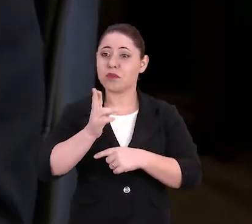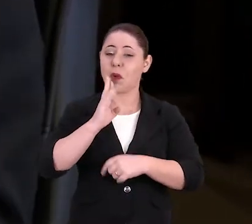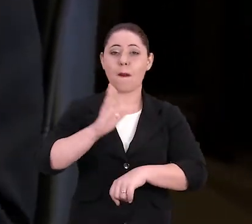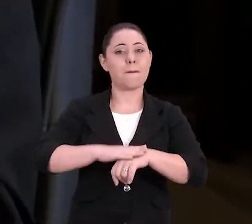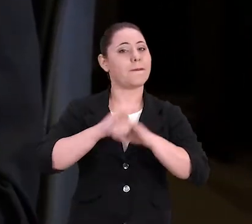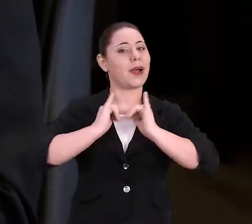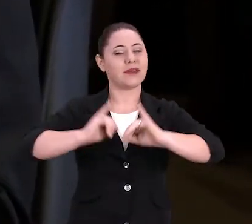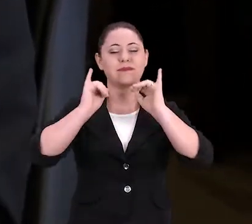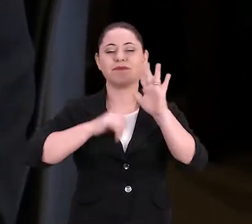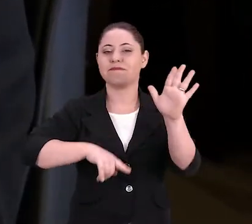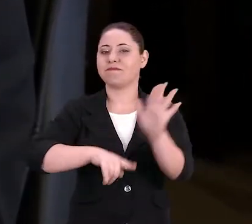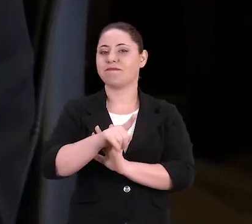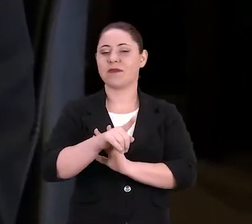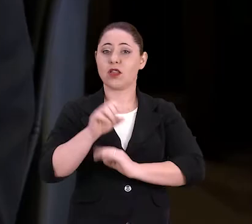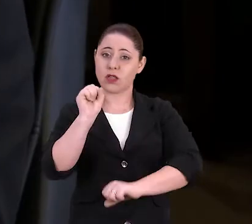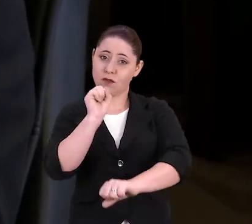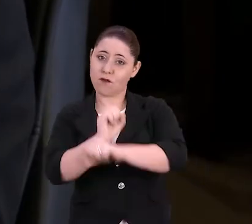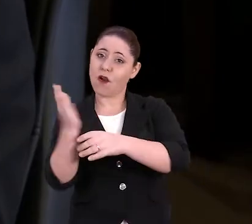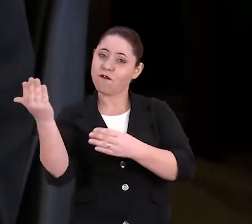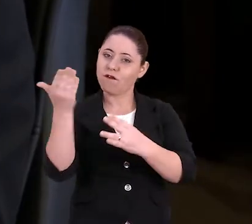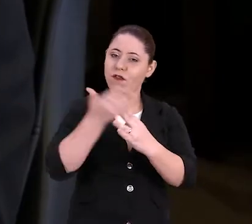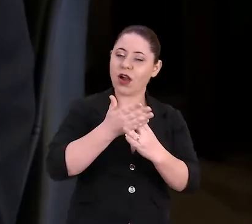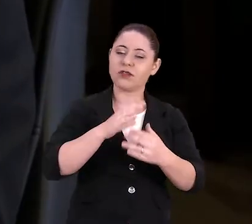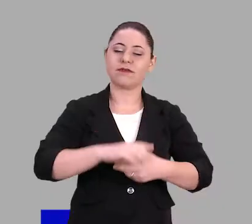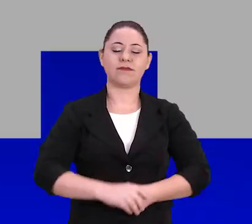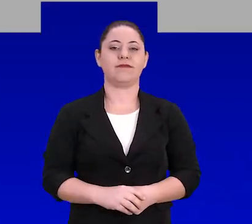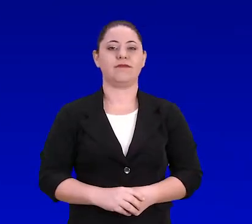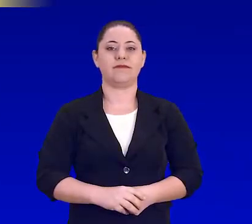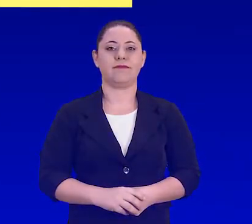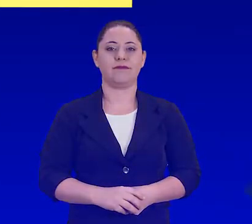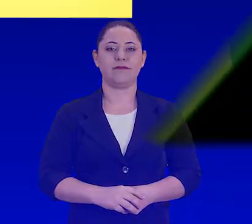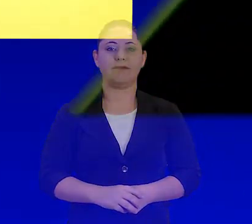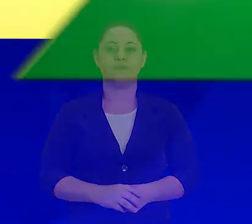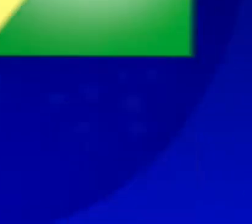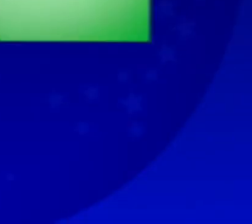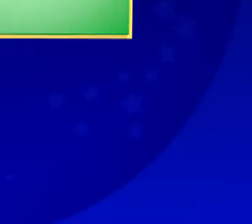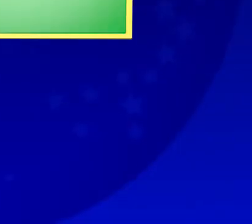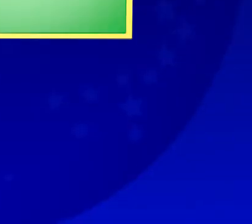outras questões. Não sai daí, a gente volta já já.